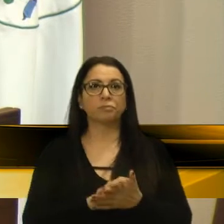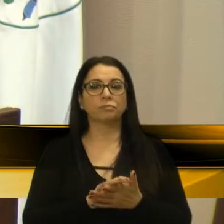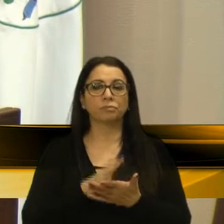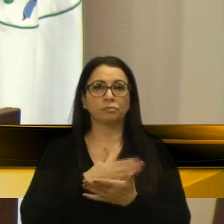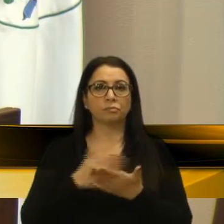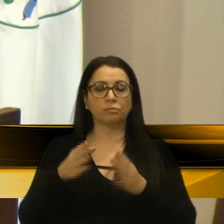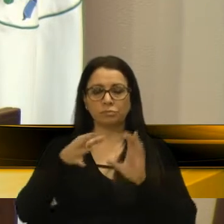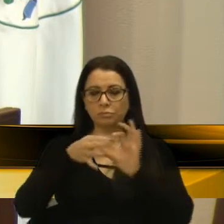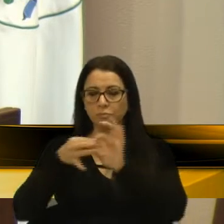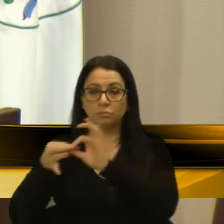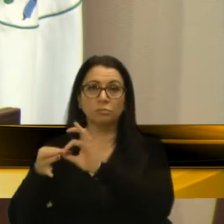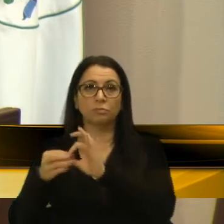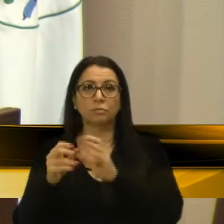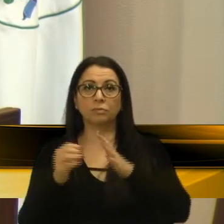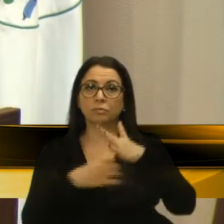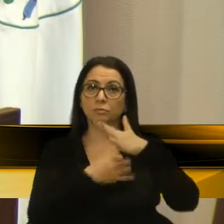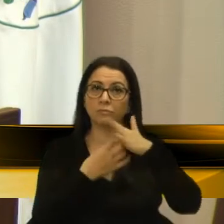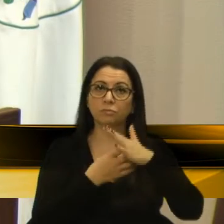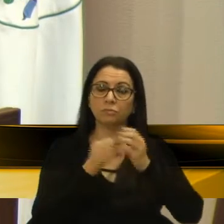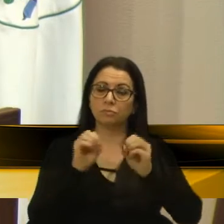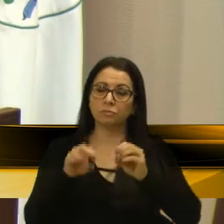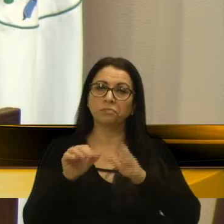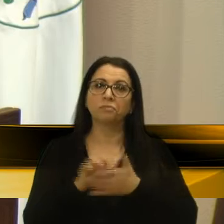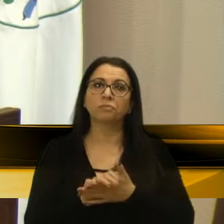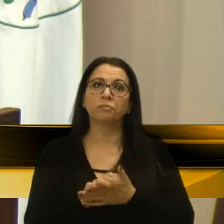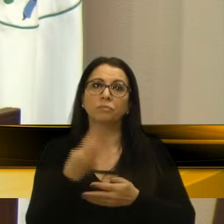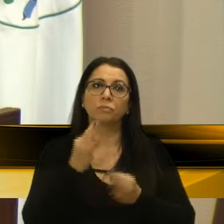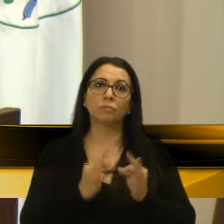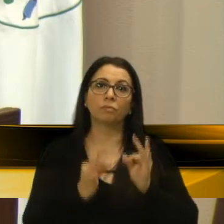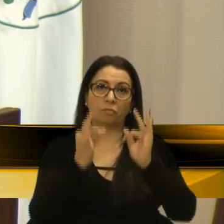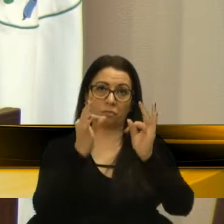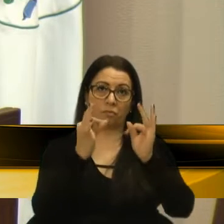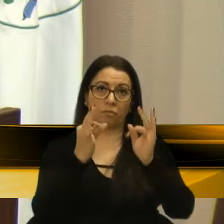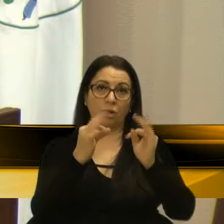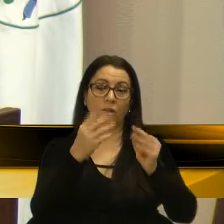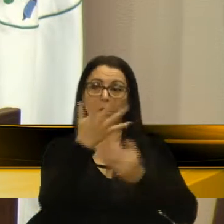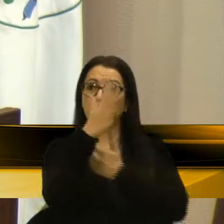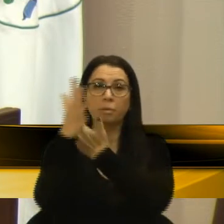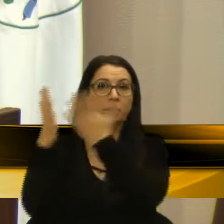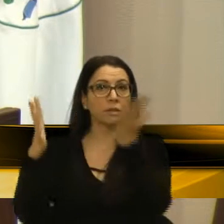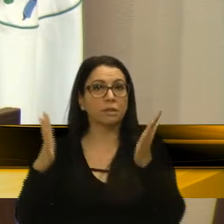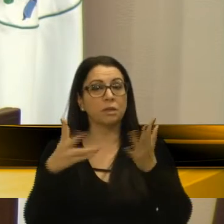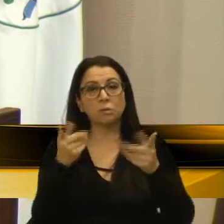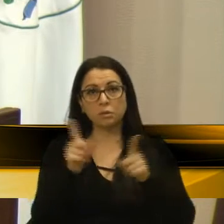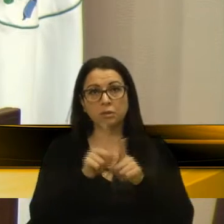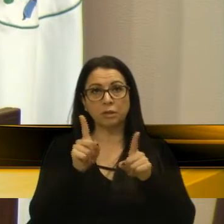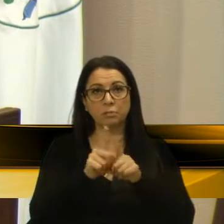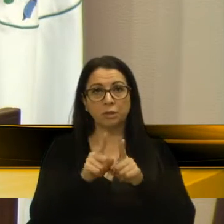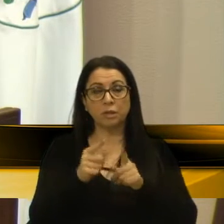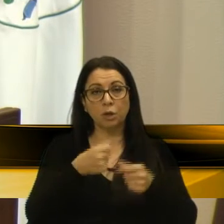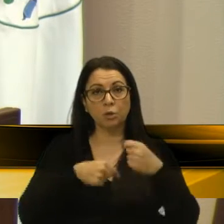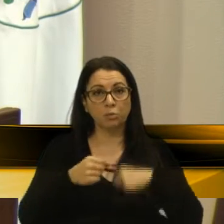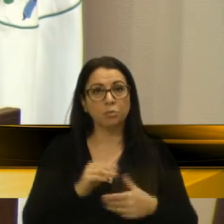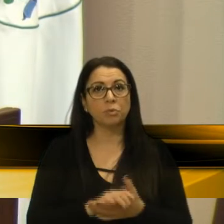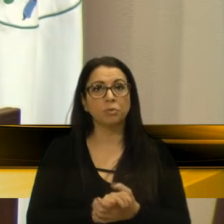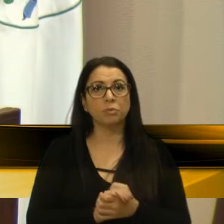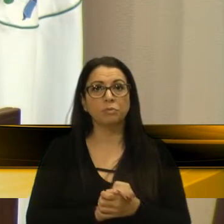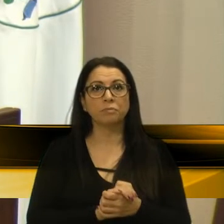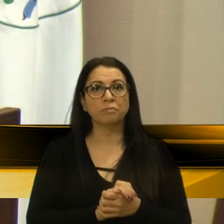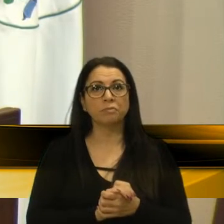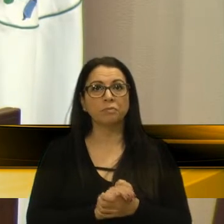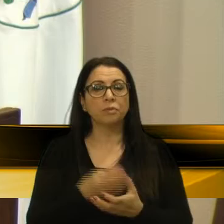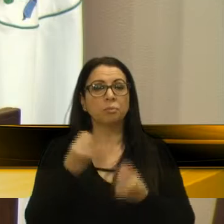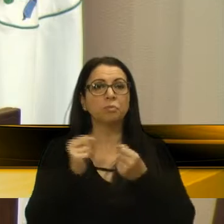contexto empresarial, educacional, tecnológico, ambiental ou mesmo econômico. Como